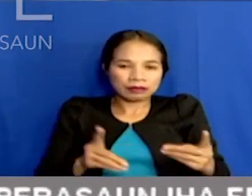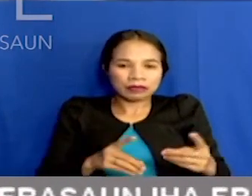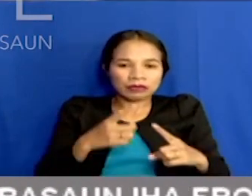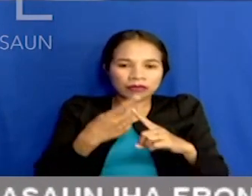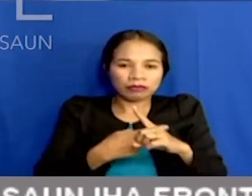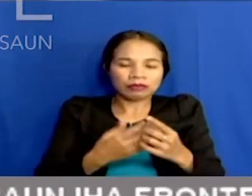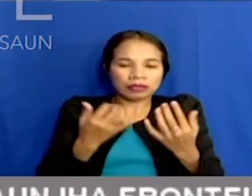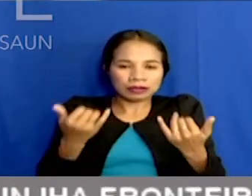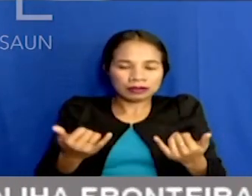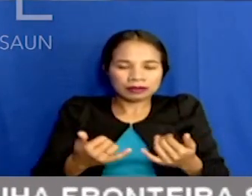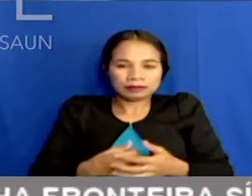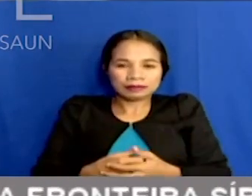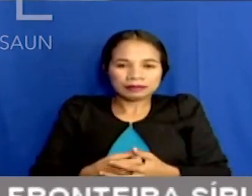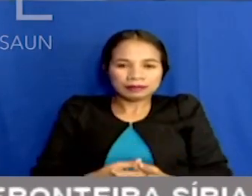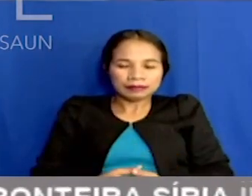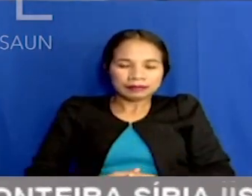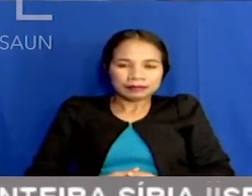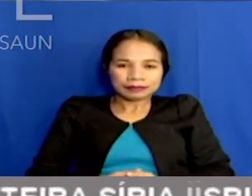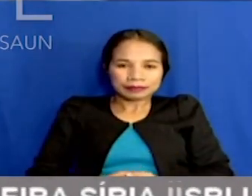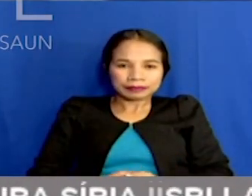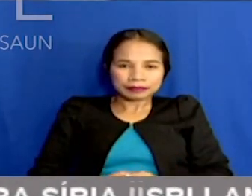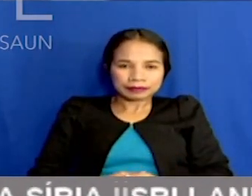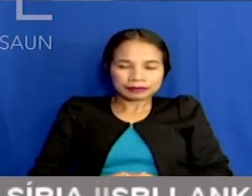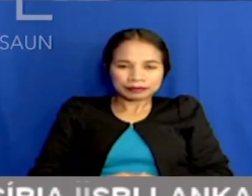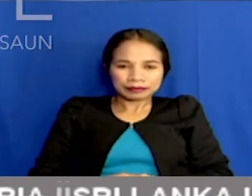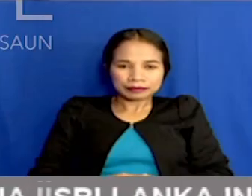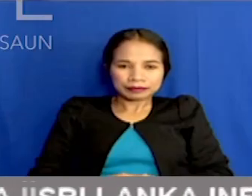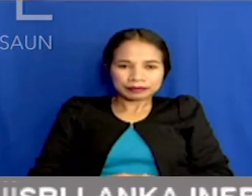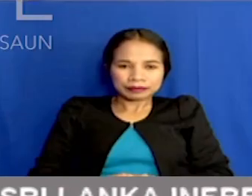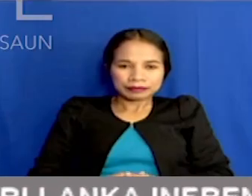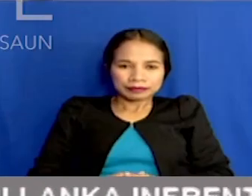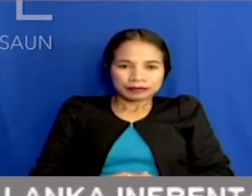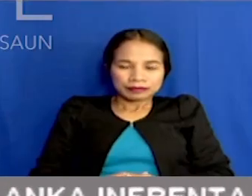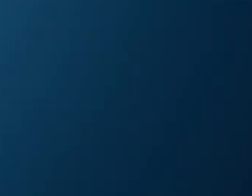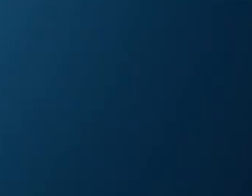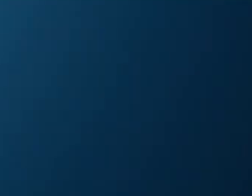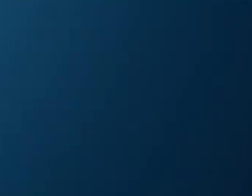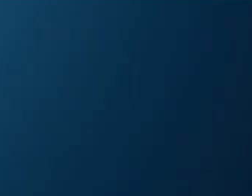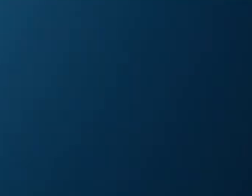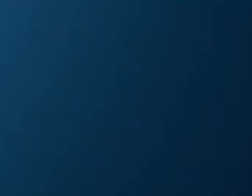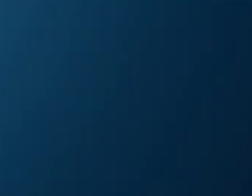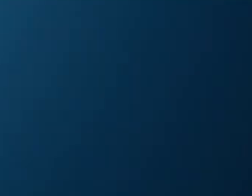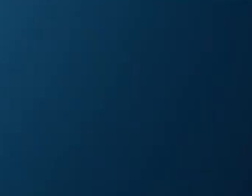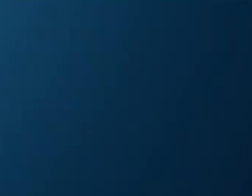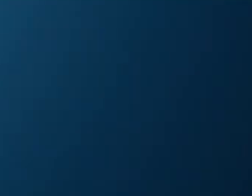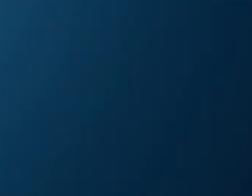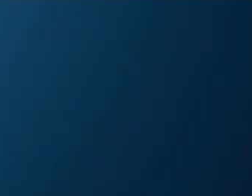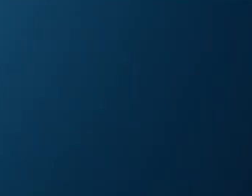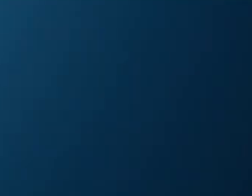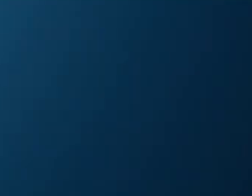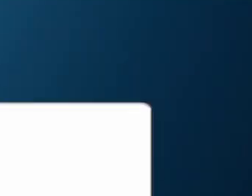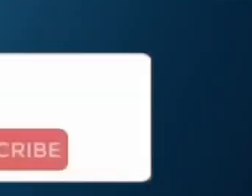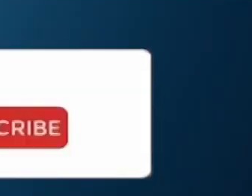em Fulangne. Husi fronteira Bobonaro, Humberto dos Santos, ba RTTL. Atu retan